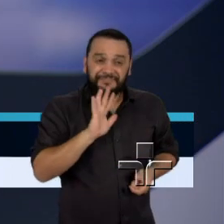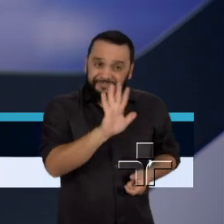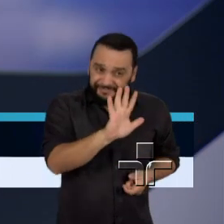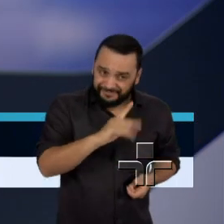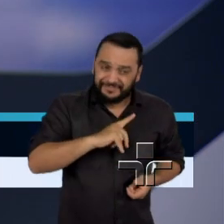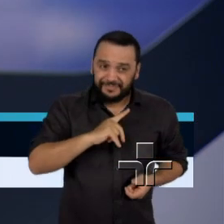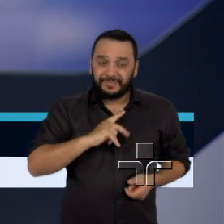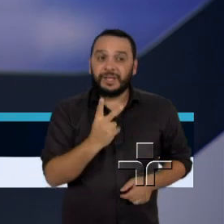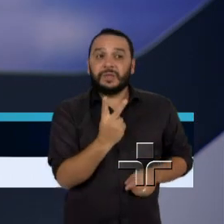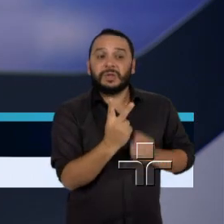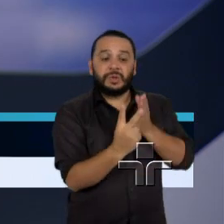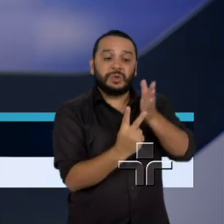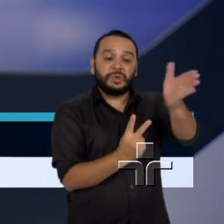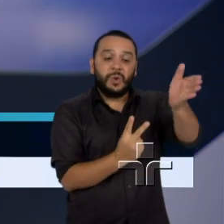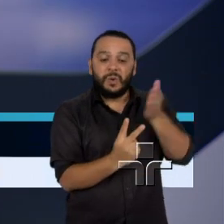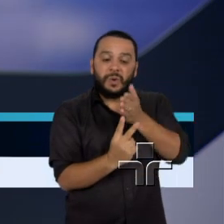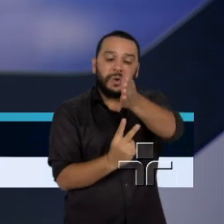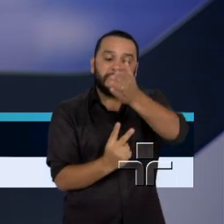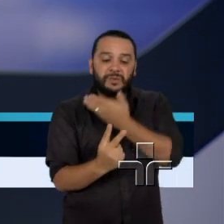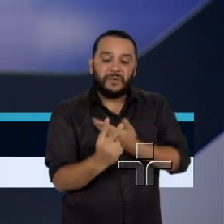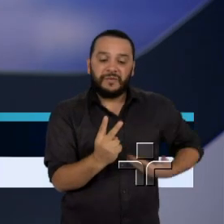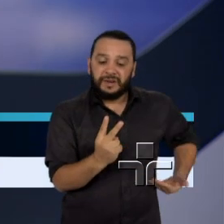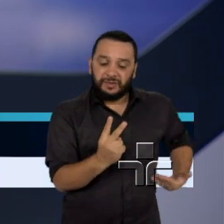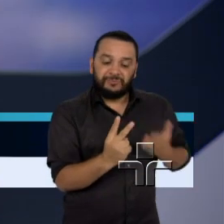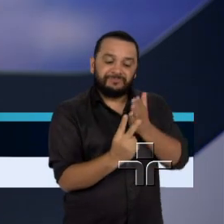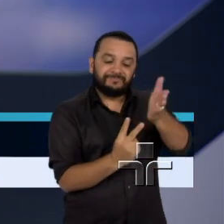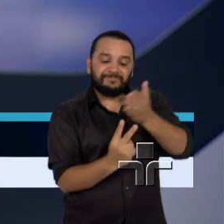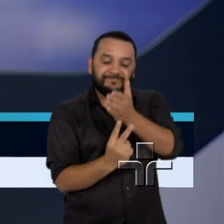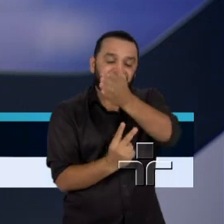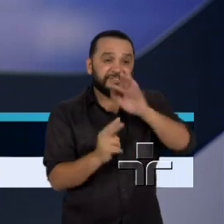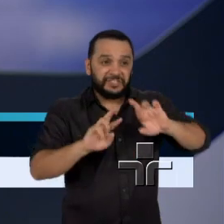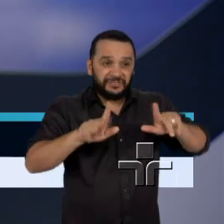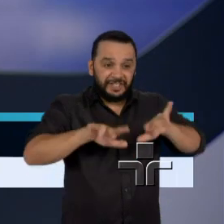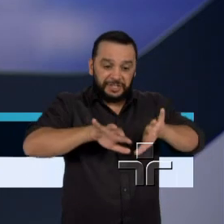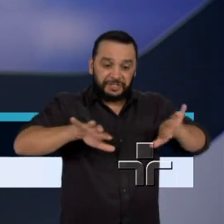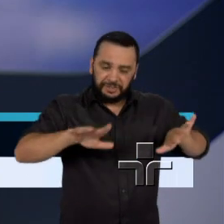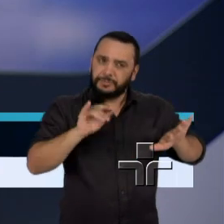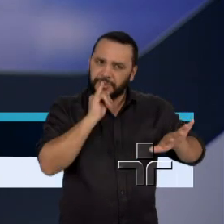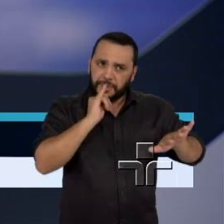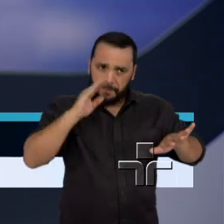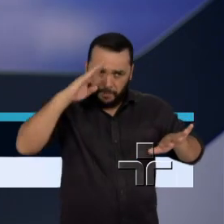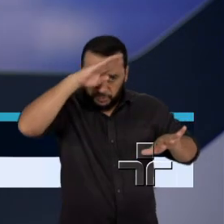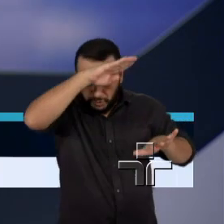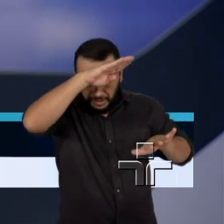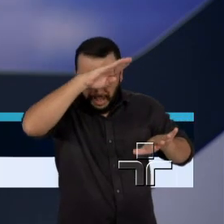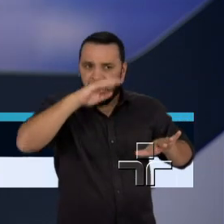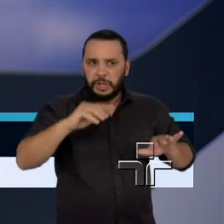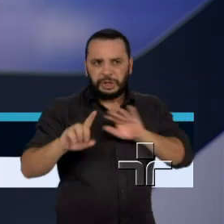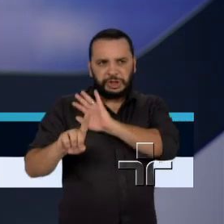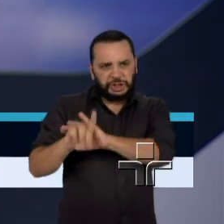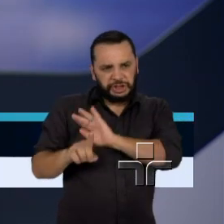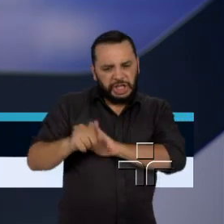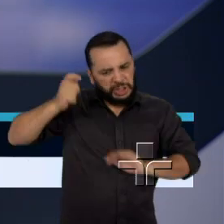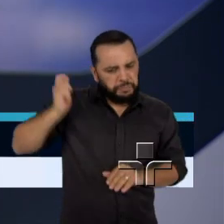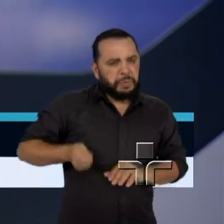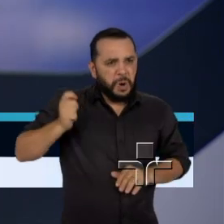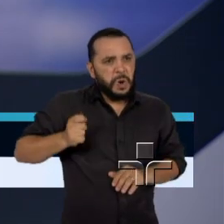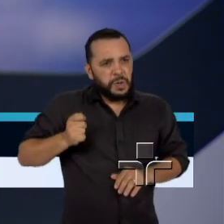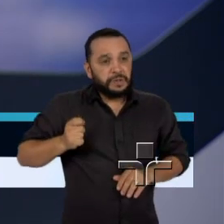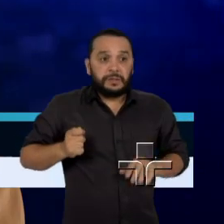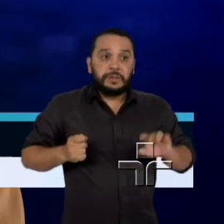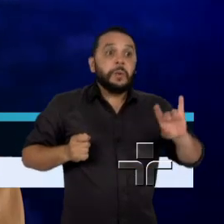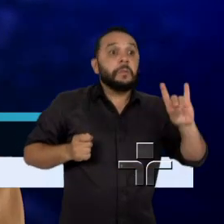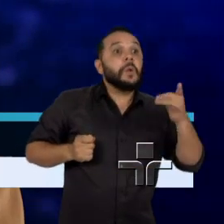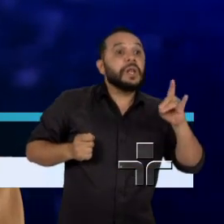temos dois governos de características muito distintas, né, ideologicamente falando, né? Bolsonaro mais à direita e o governo boliviano